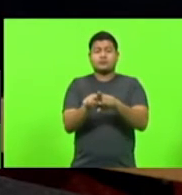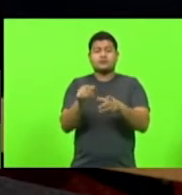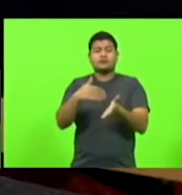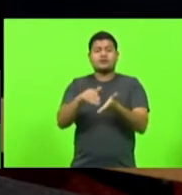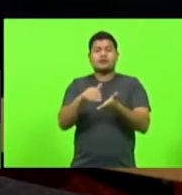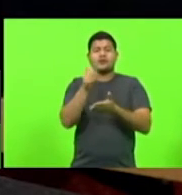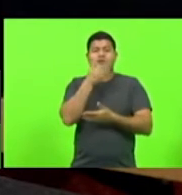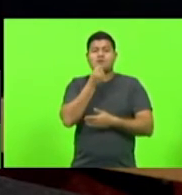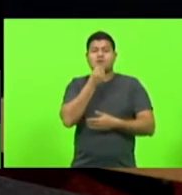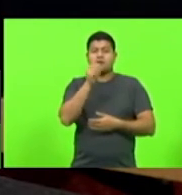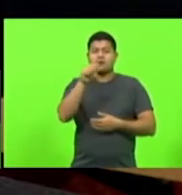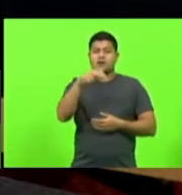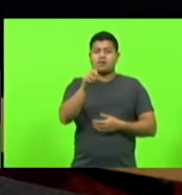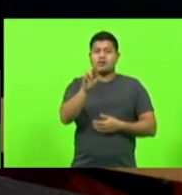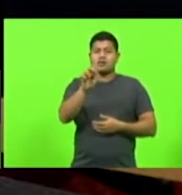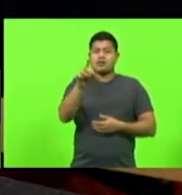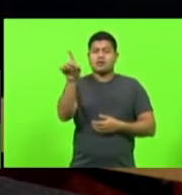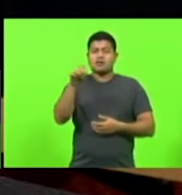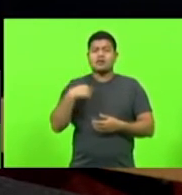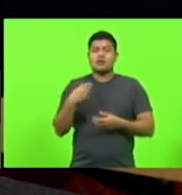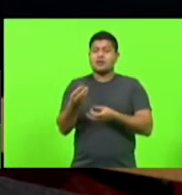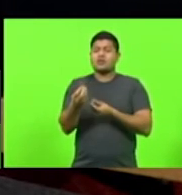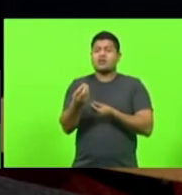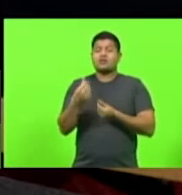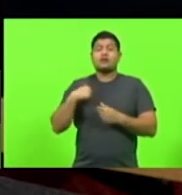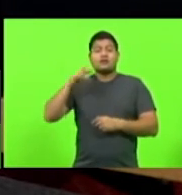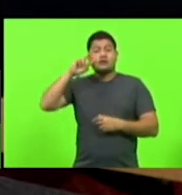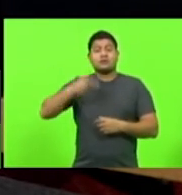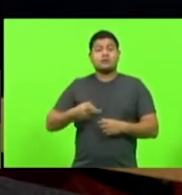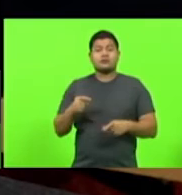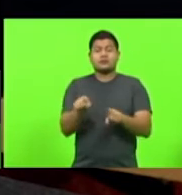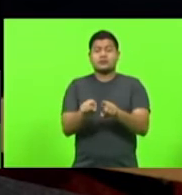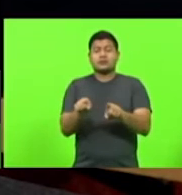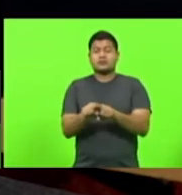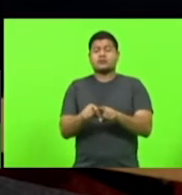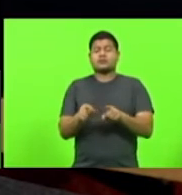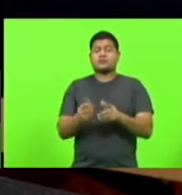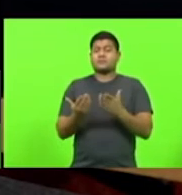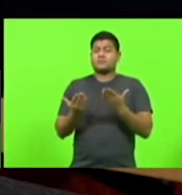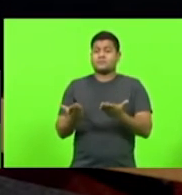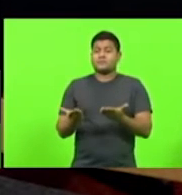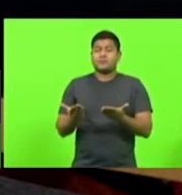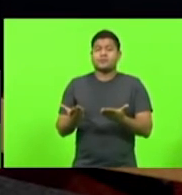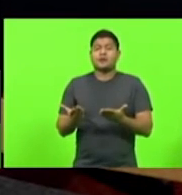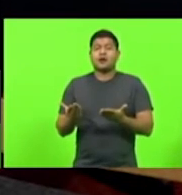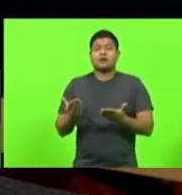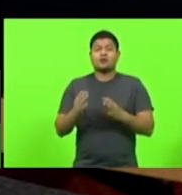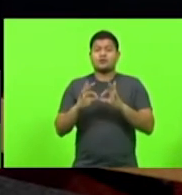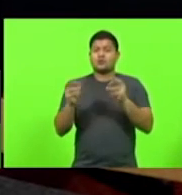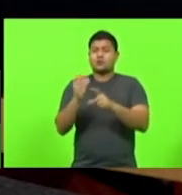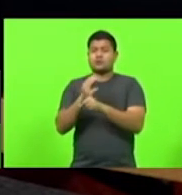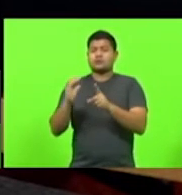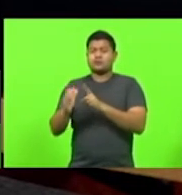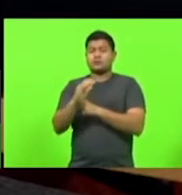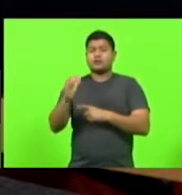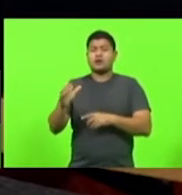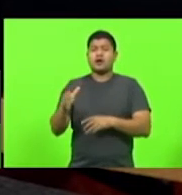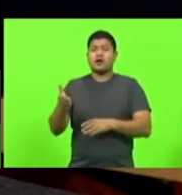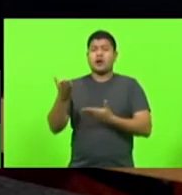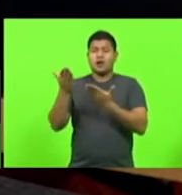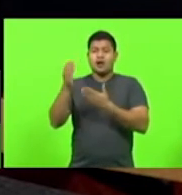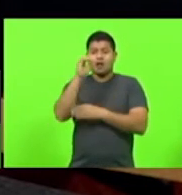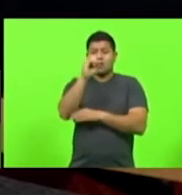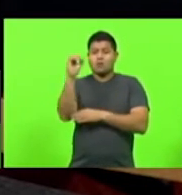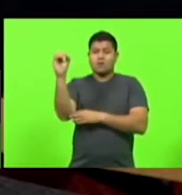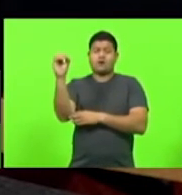essa sensibilidade e esse reconhecimento em nome de toda a comunidade regional, não só do Alto Uruguai Catarinense, mas todo